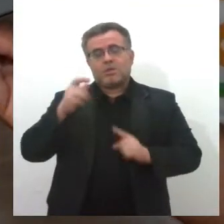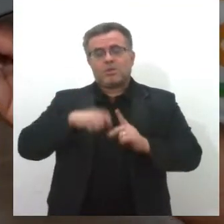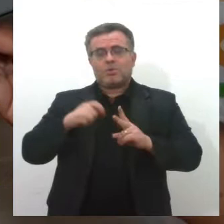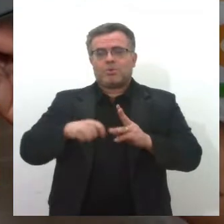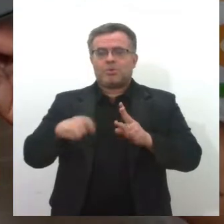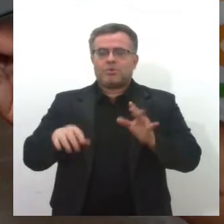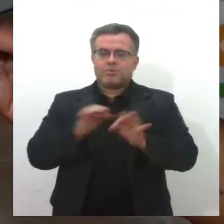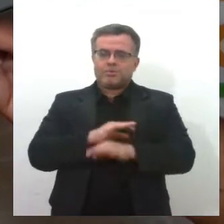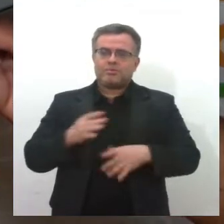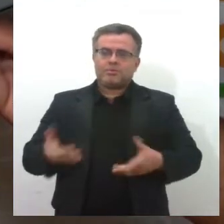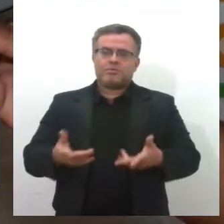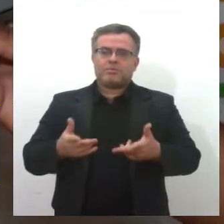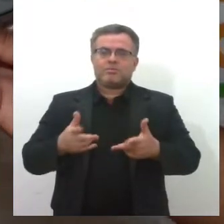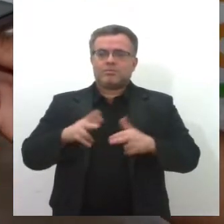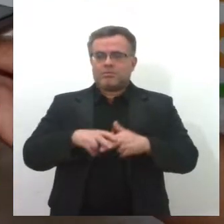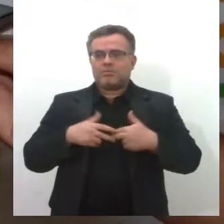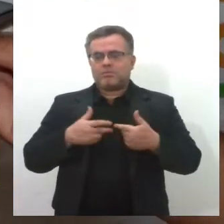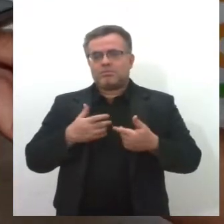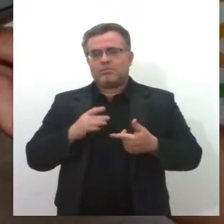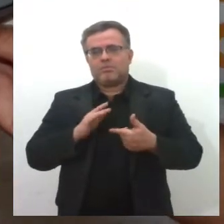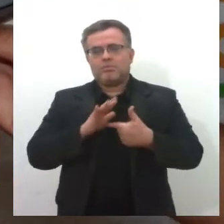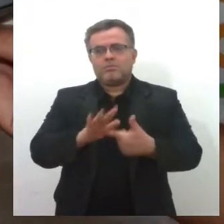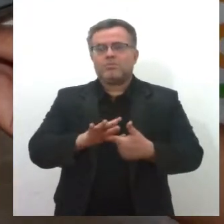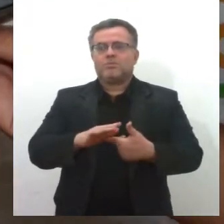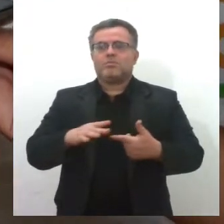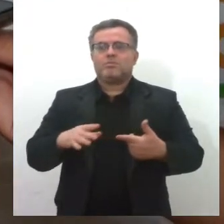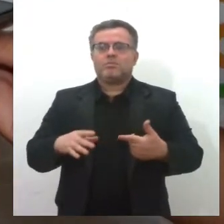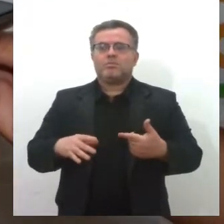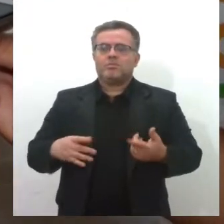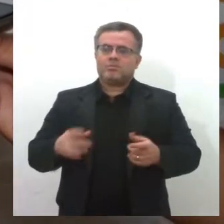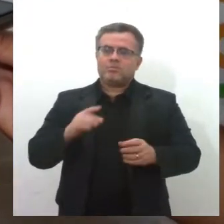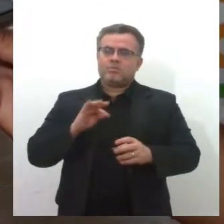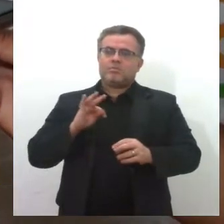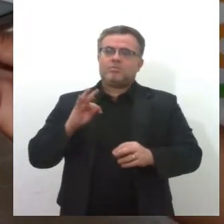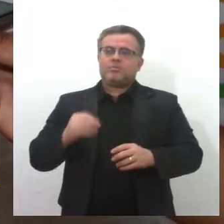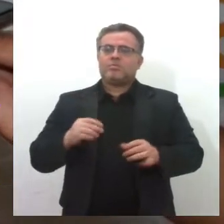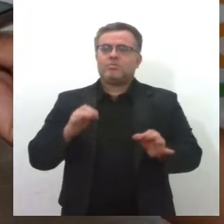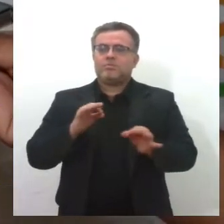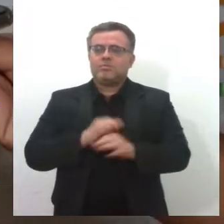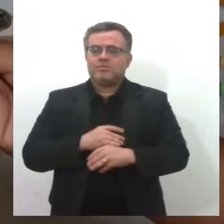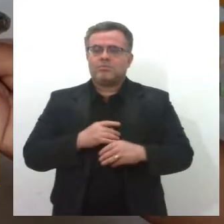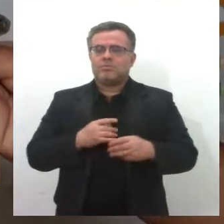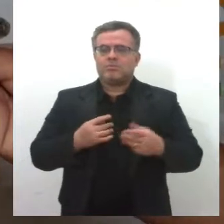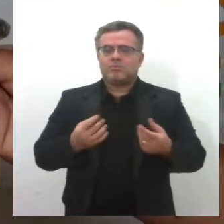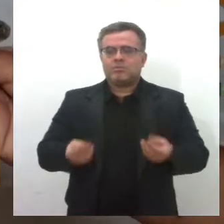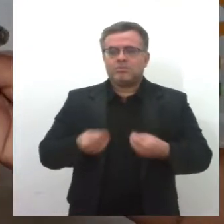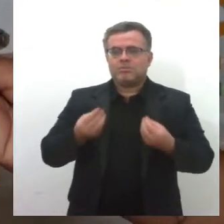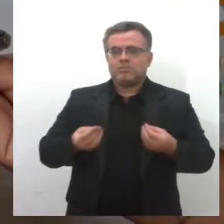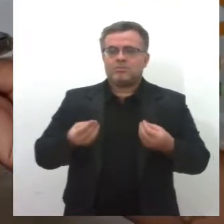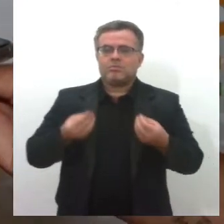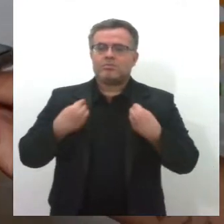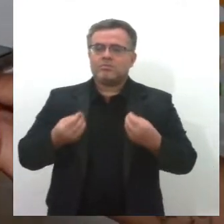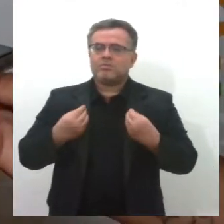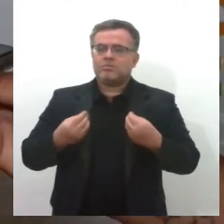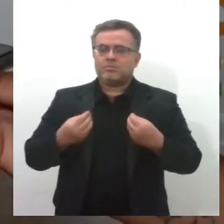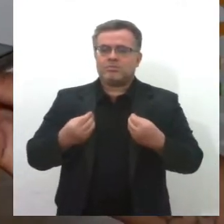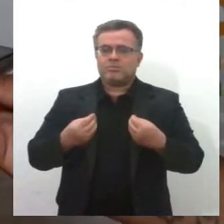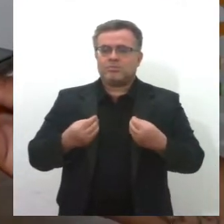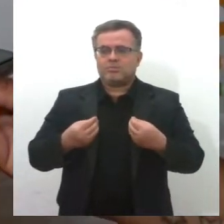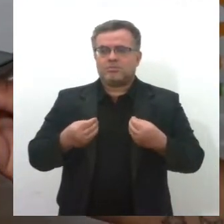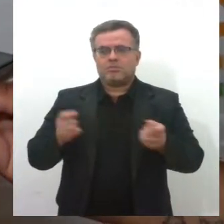nele a gente traz a condição orçamentária, as ações realizadas, a produção, né,